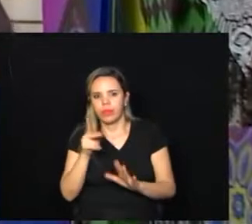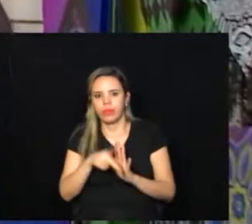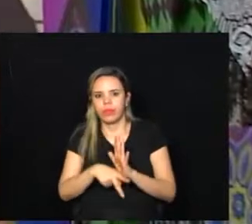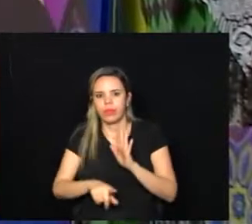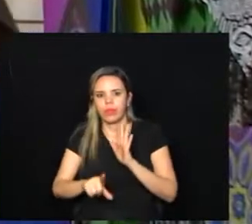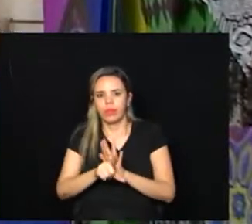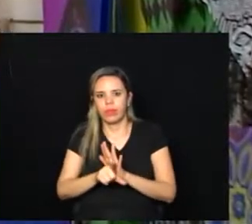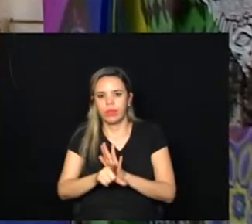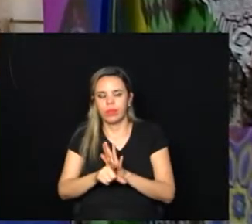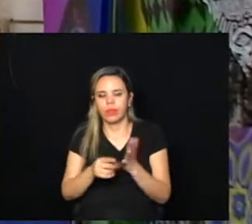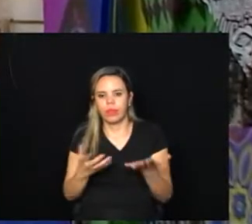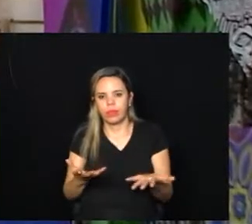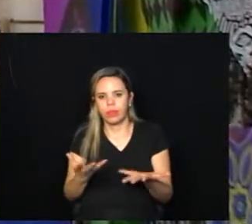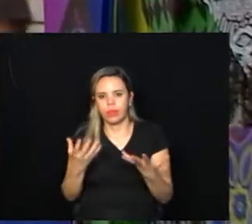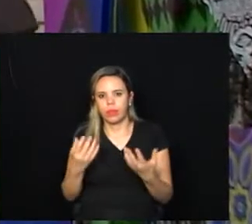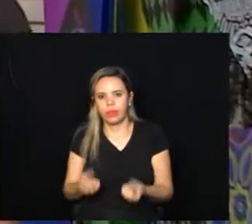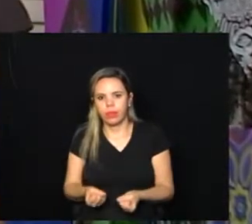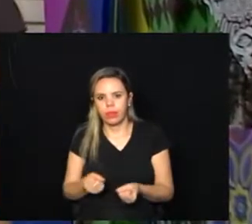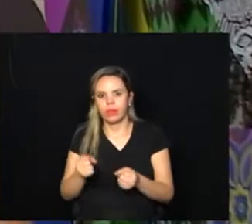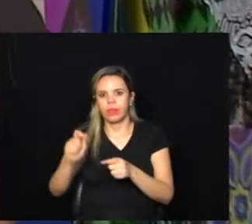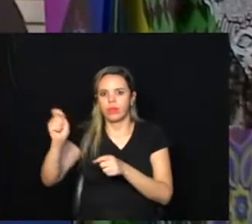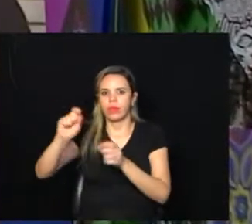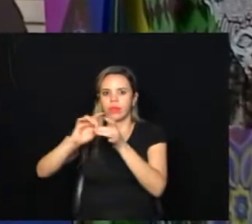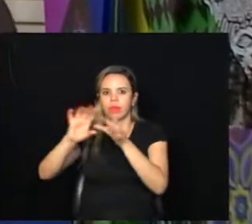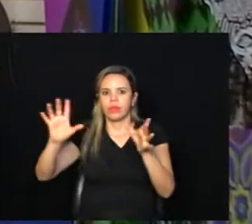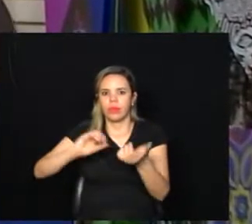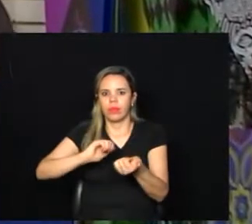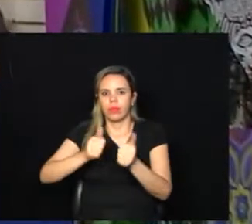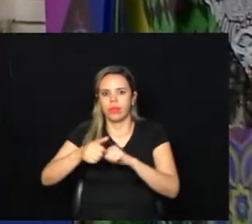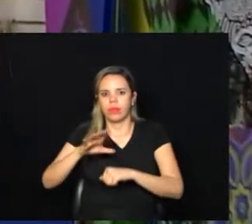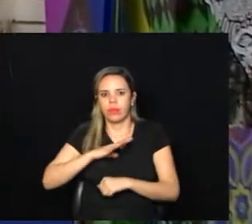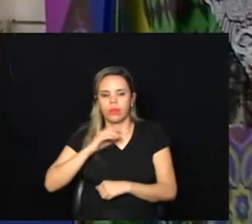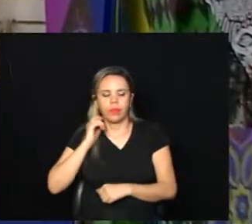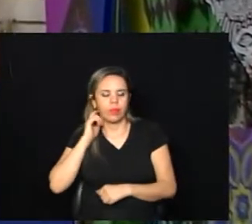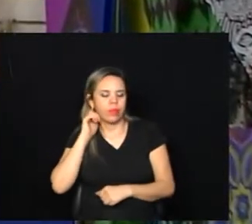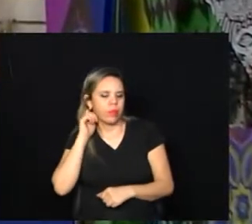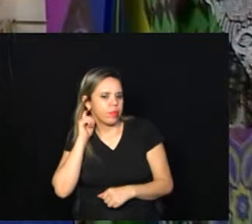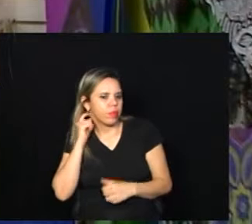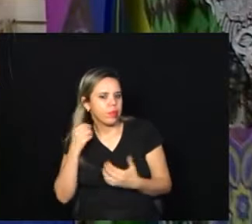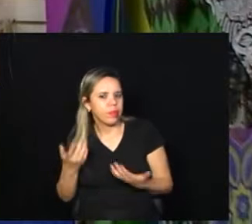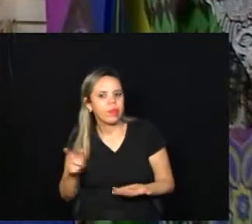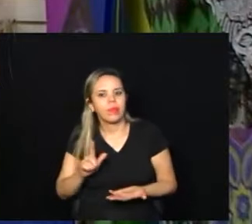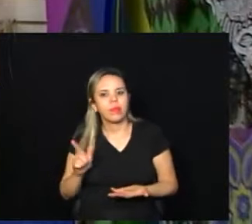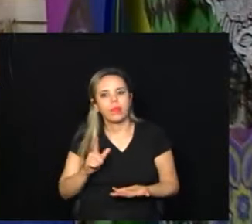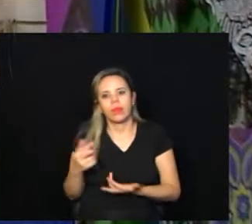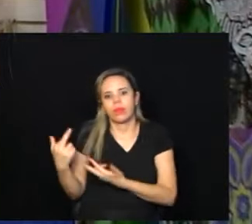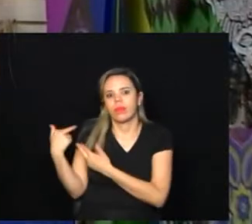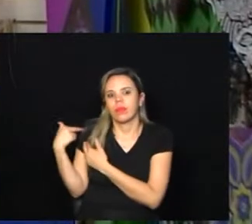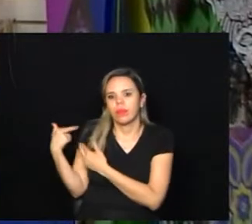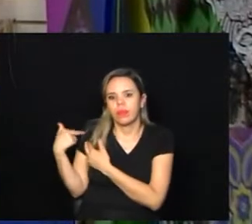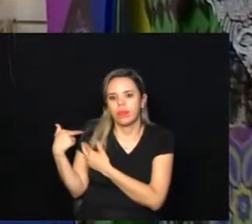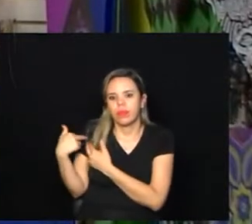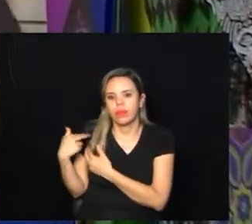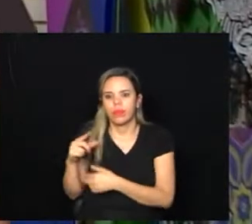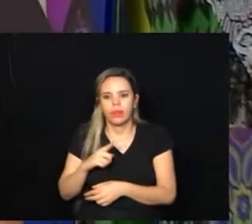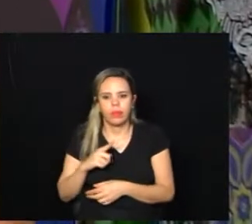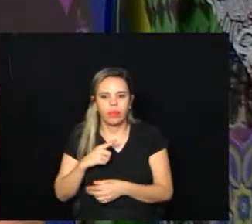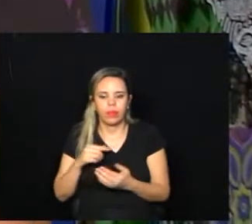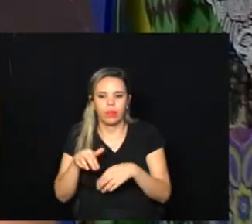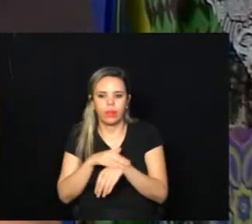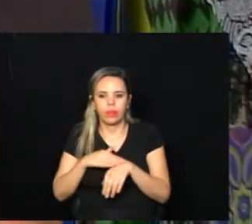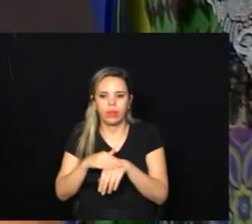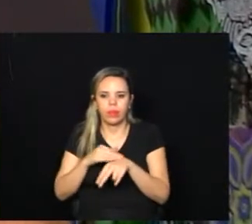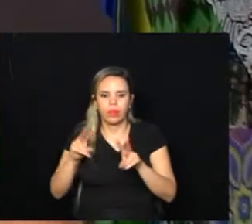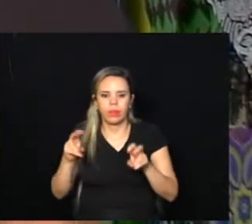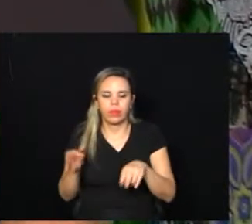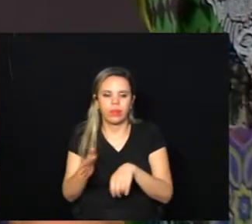de lei que pretende reconhecer a soltura de pipa como esporte na cidade, né? Isso. Claro, com responsabilidade, a gente até estava conversando sobre